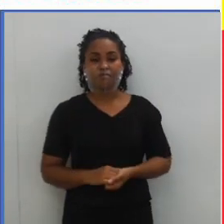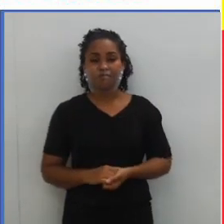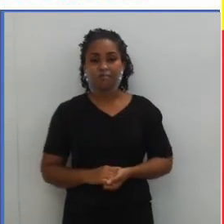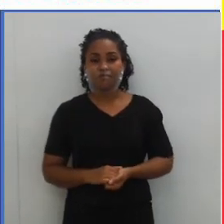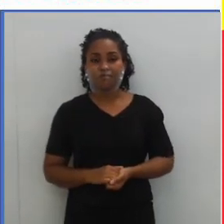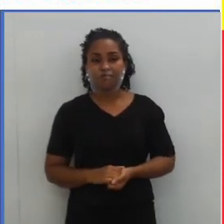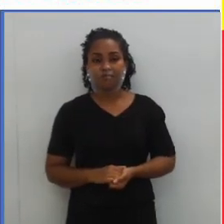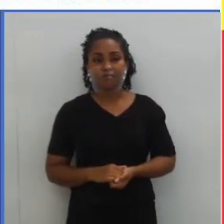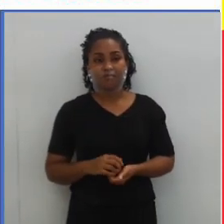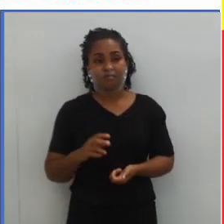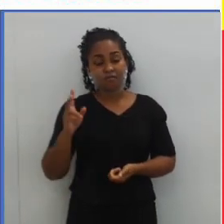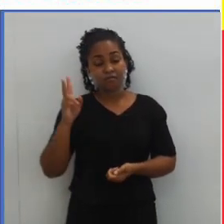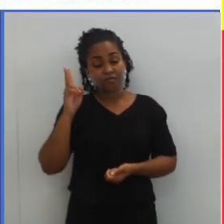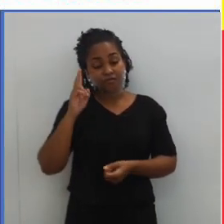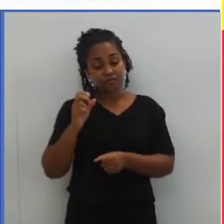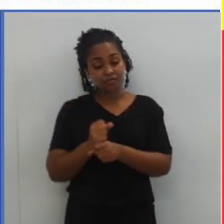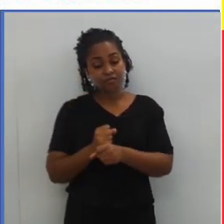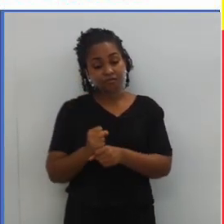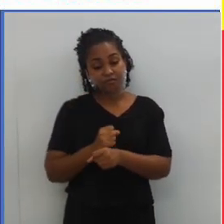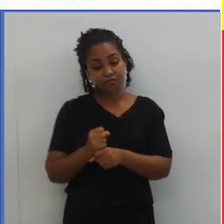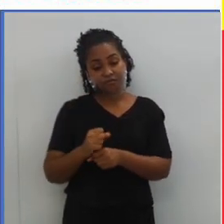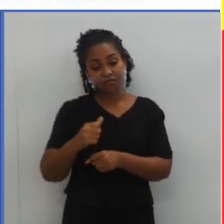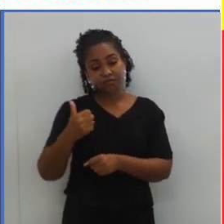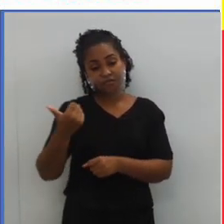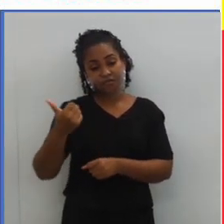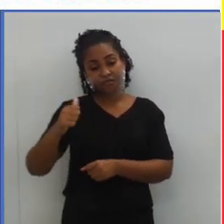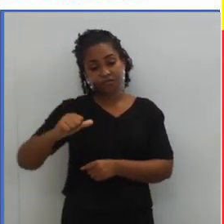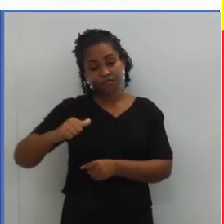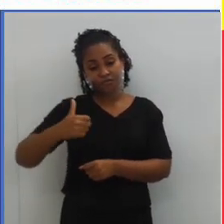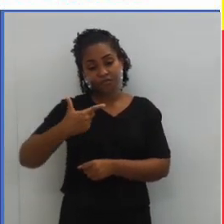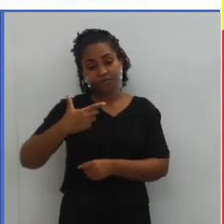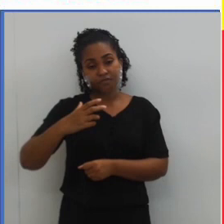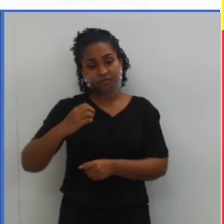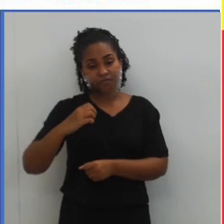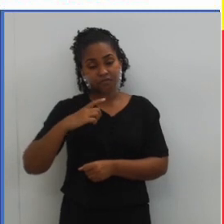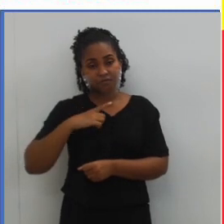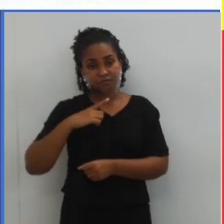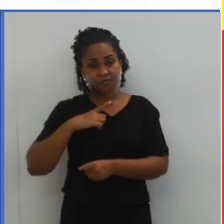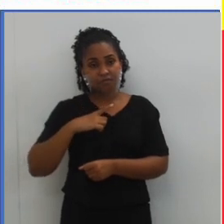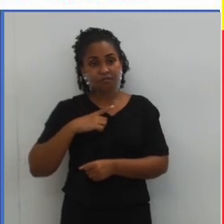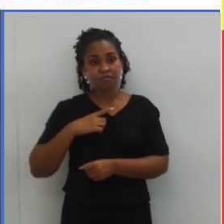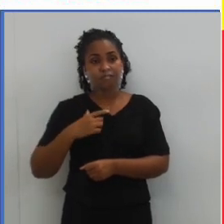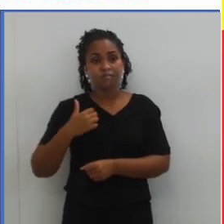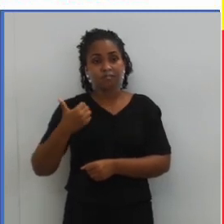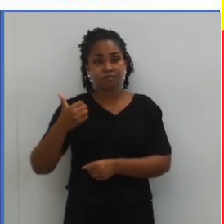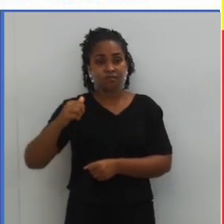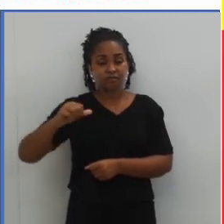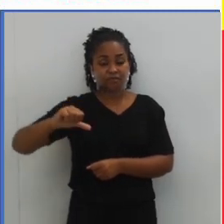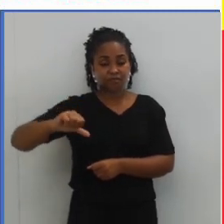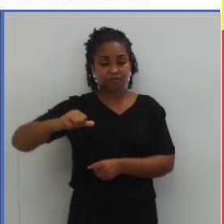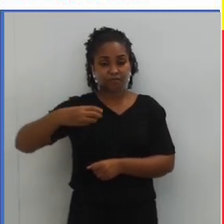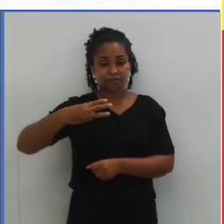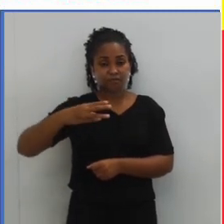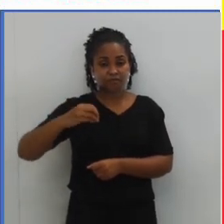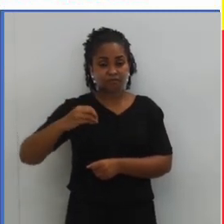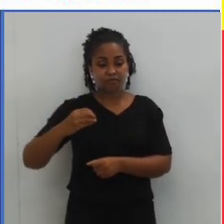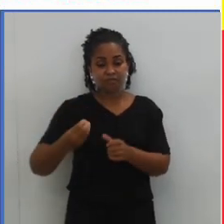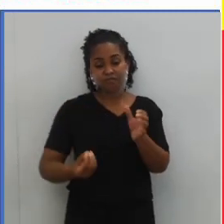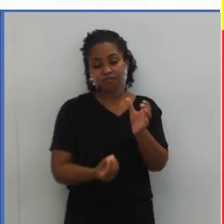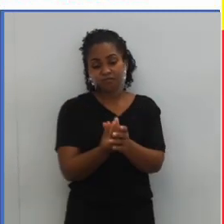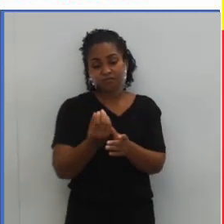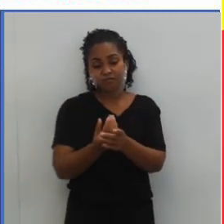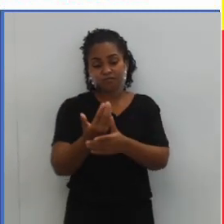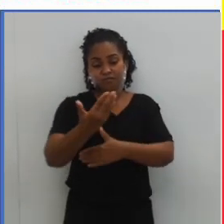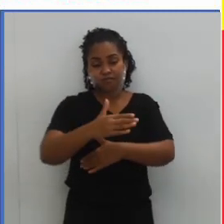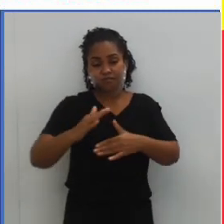Ainda na década de 1920, início da década de 1930, foram inauguradas algumas salas de